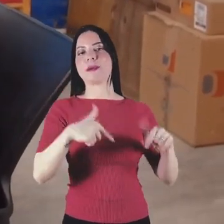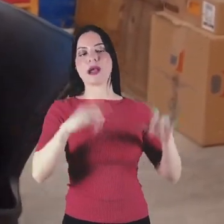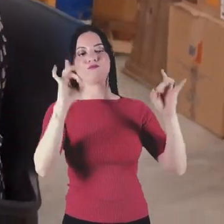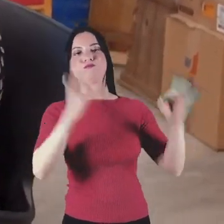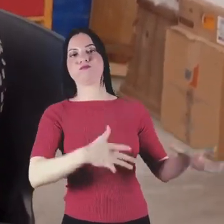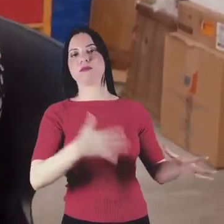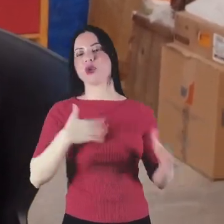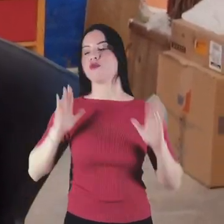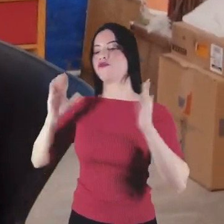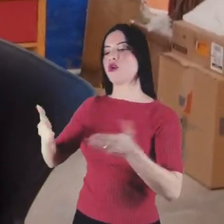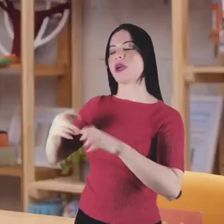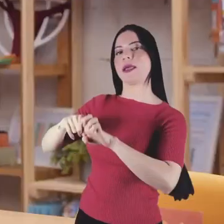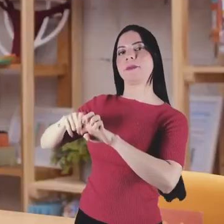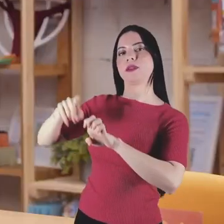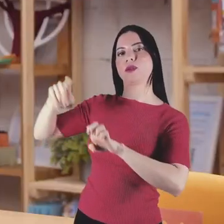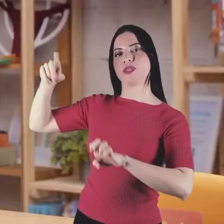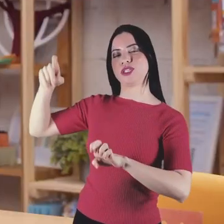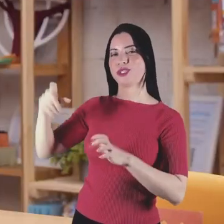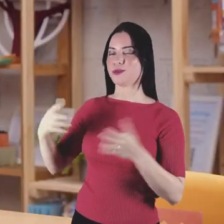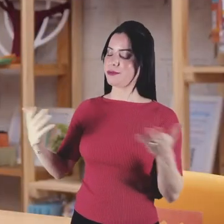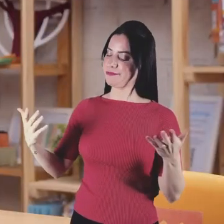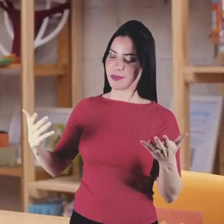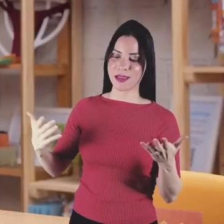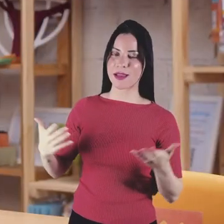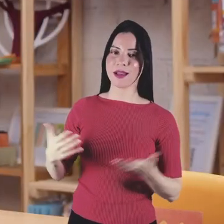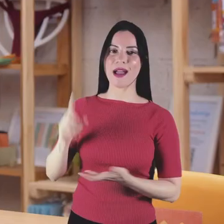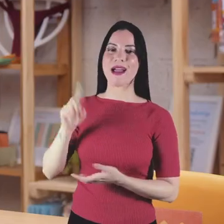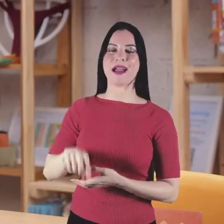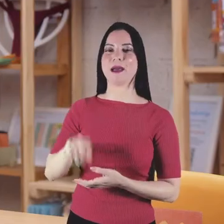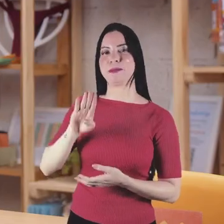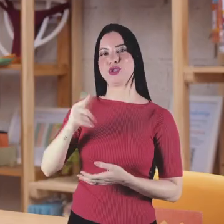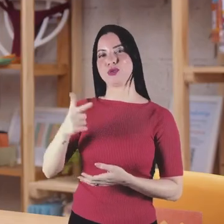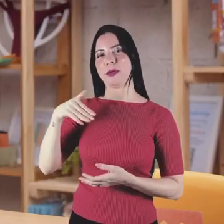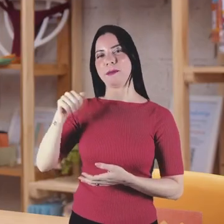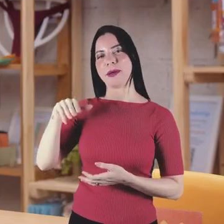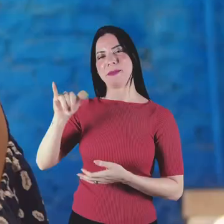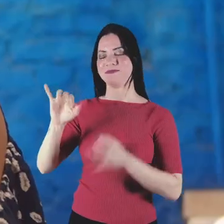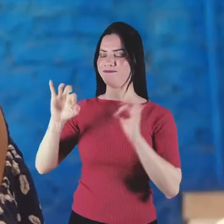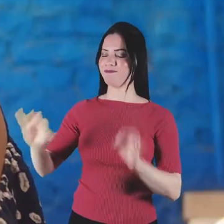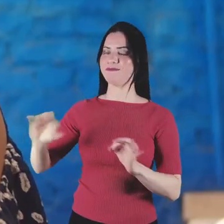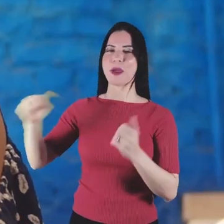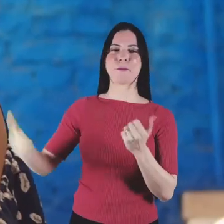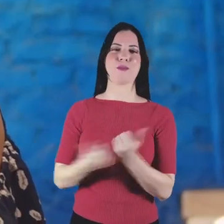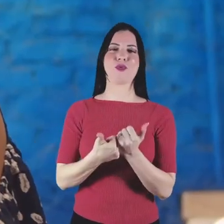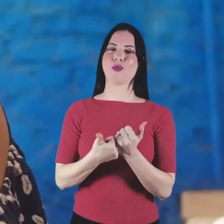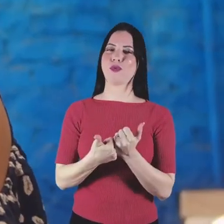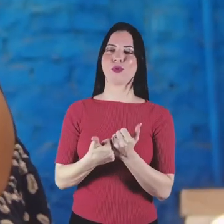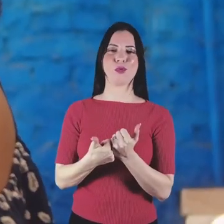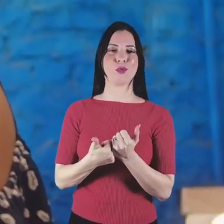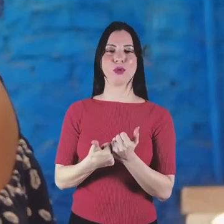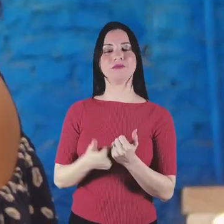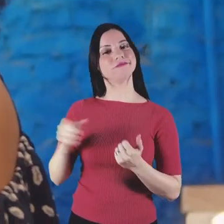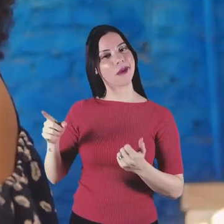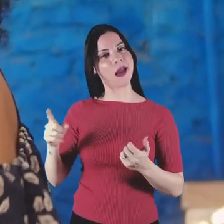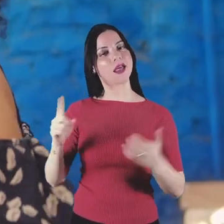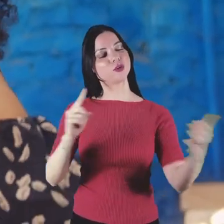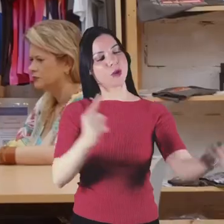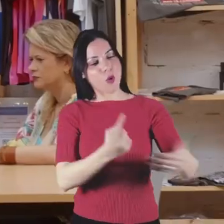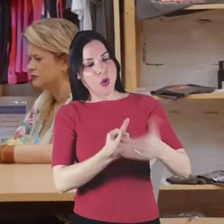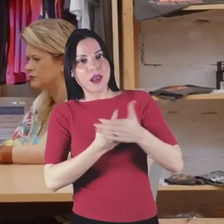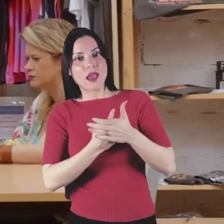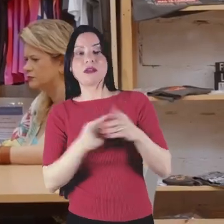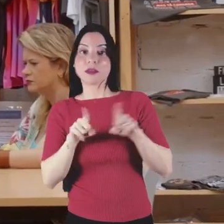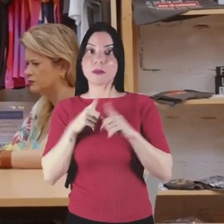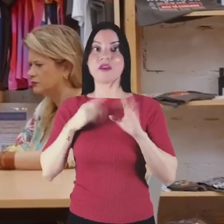resolvi sair do meu trabalho e focar no empreendedorismo. E a Bitmami foi, tipo, minha super rede de apoio nesse sentido,